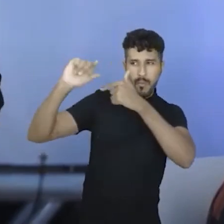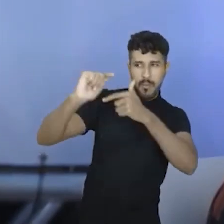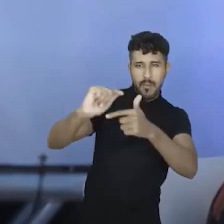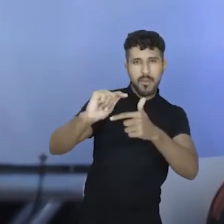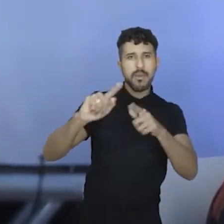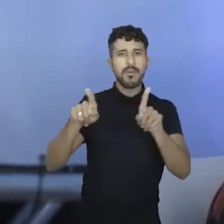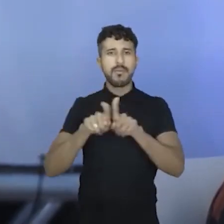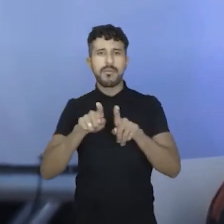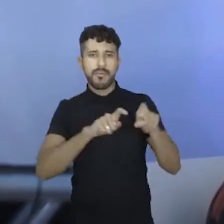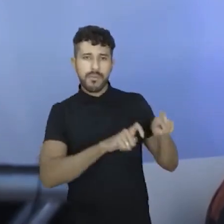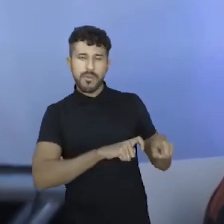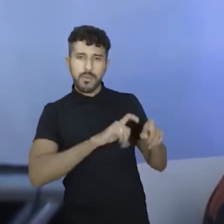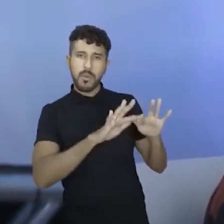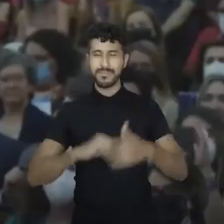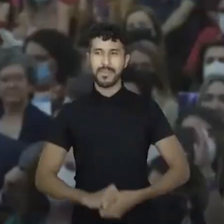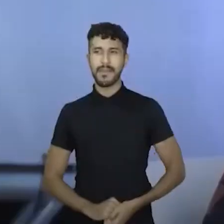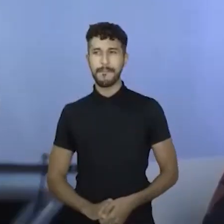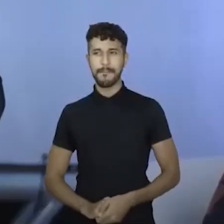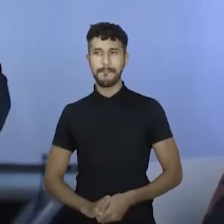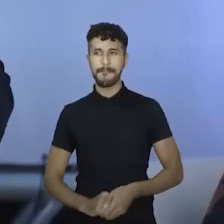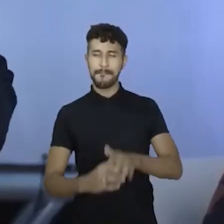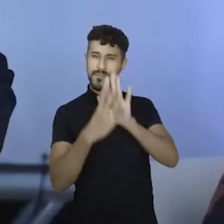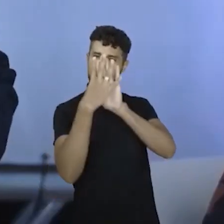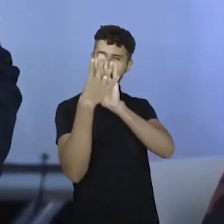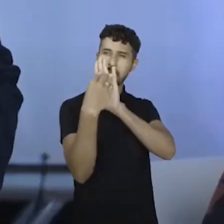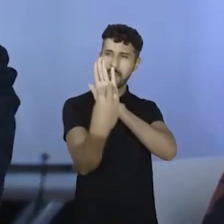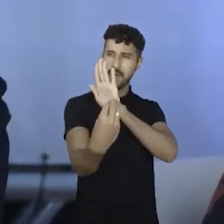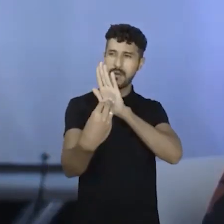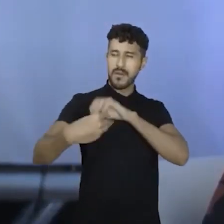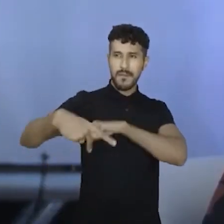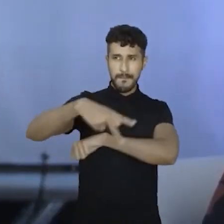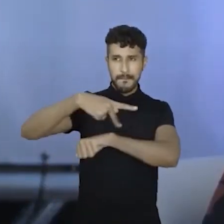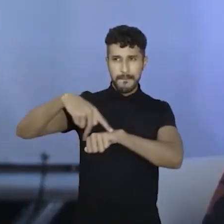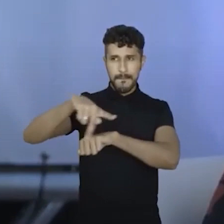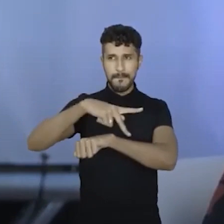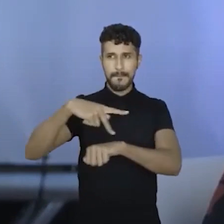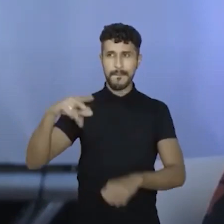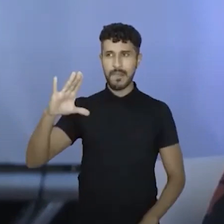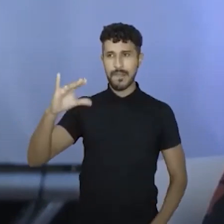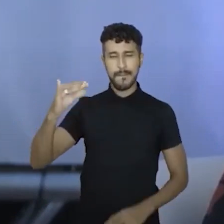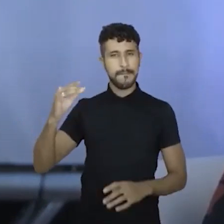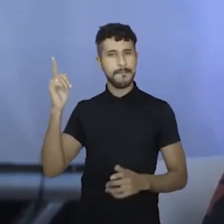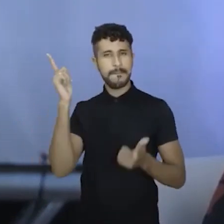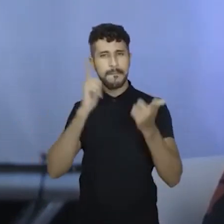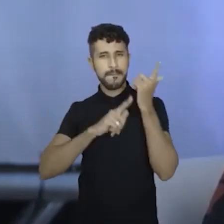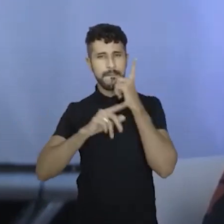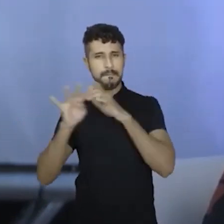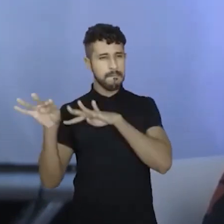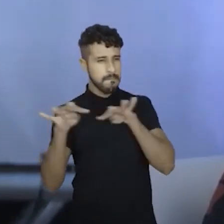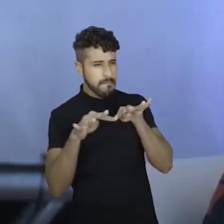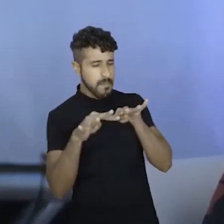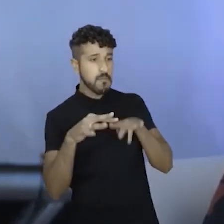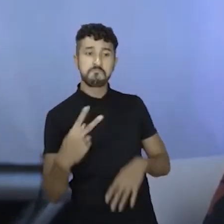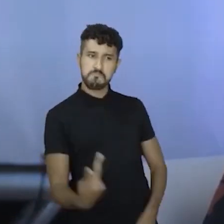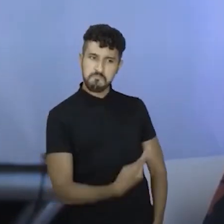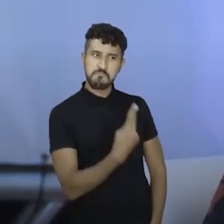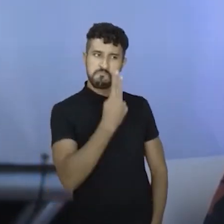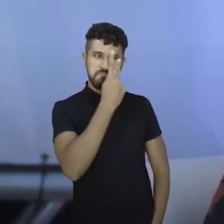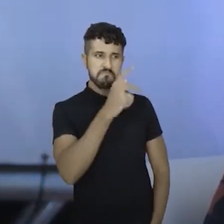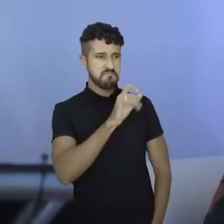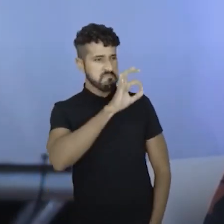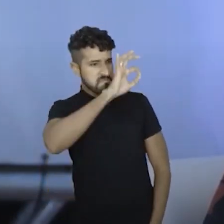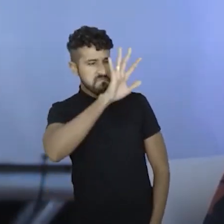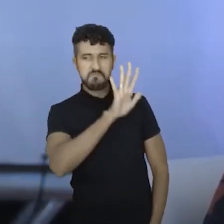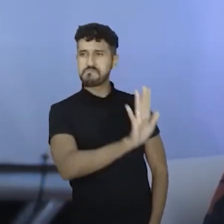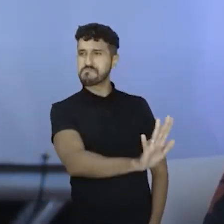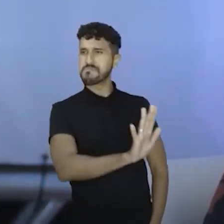e agricultores familiares. Um país em que a ciência seja reconhecida como o que ela é de